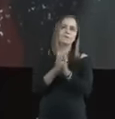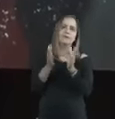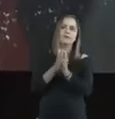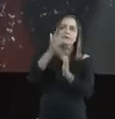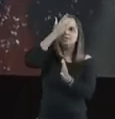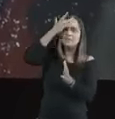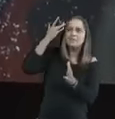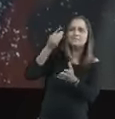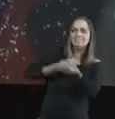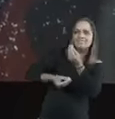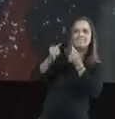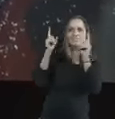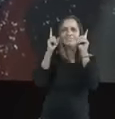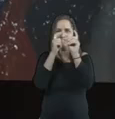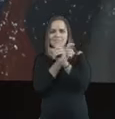classe média,